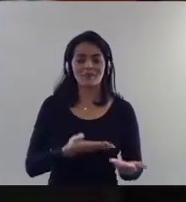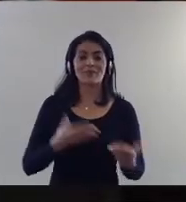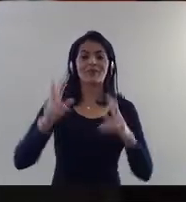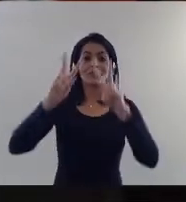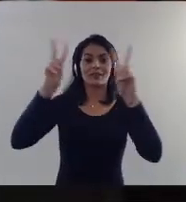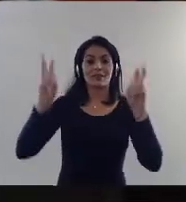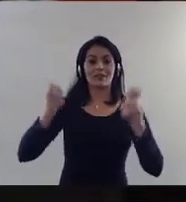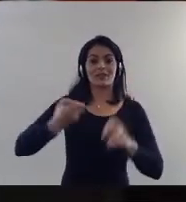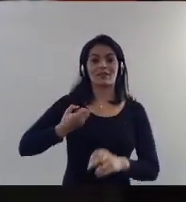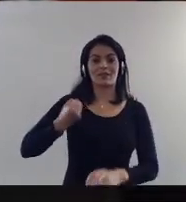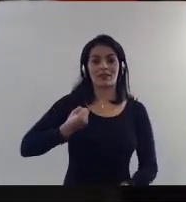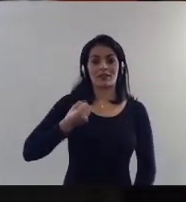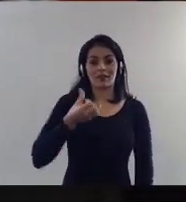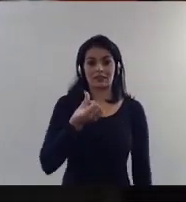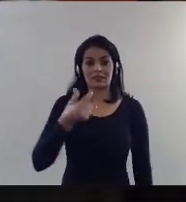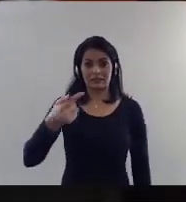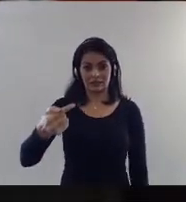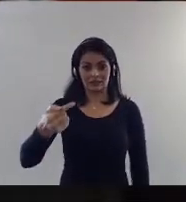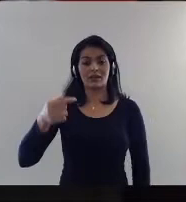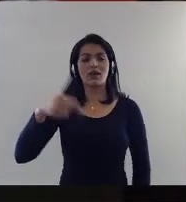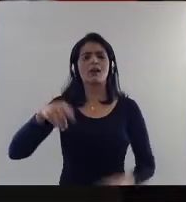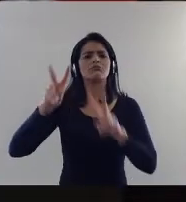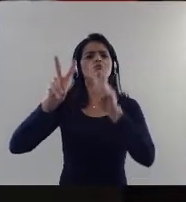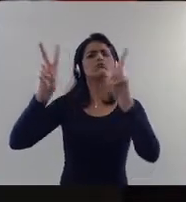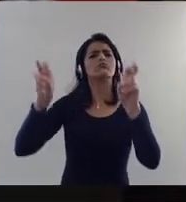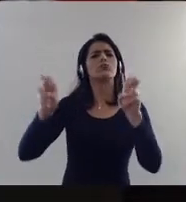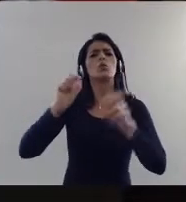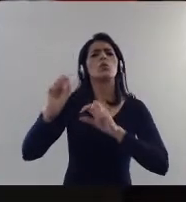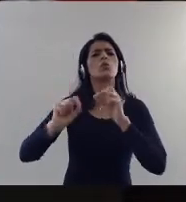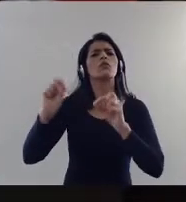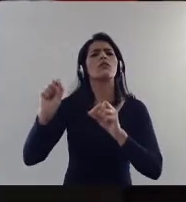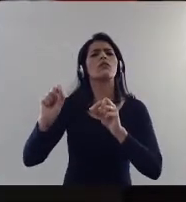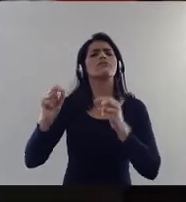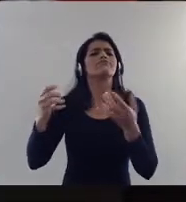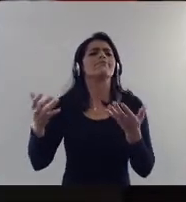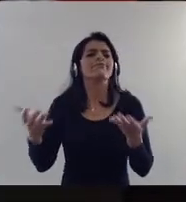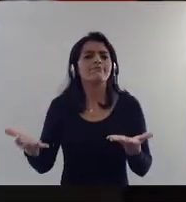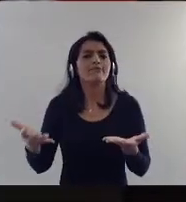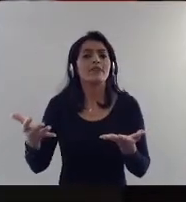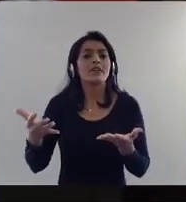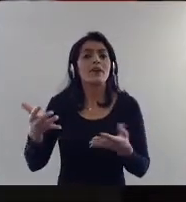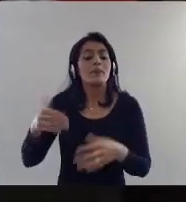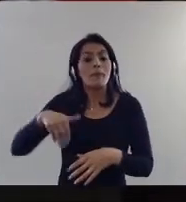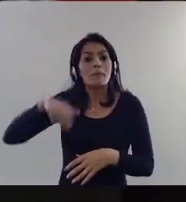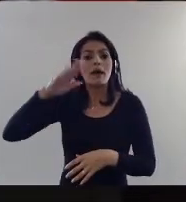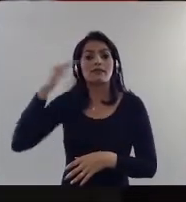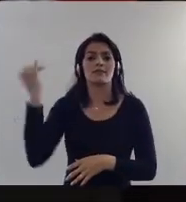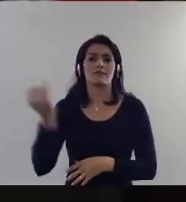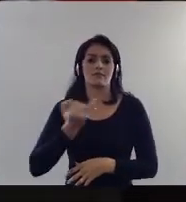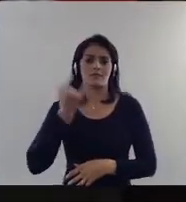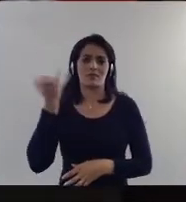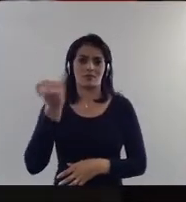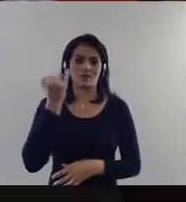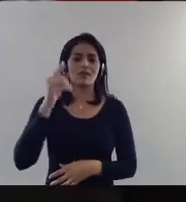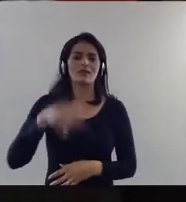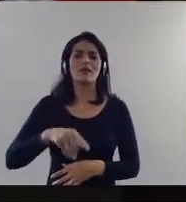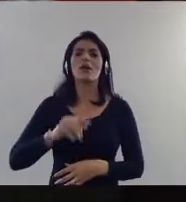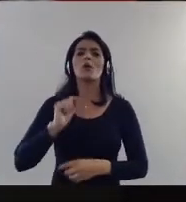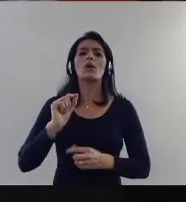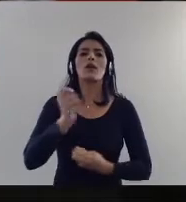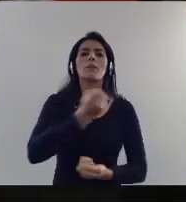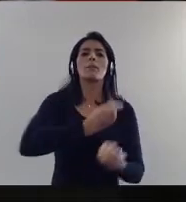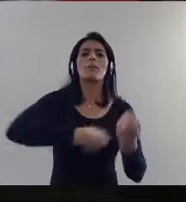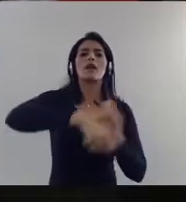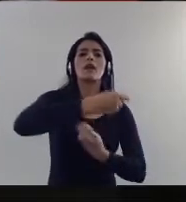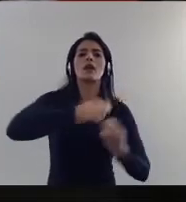número 67, um painel que vai trazer um assunto talvez dos mais relevantes, que é o futuro do